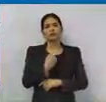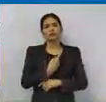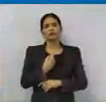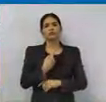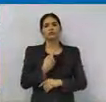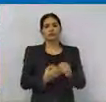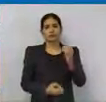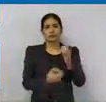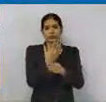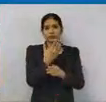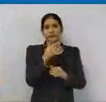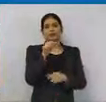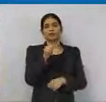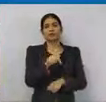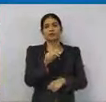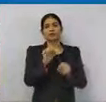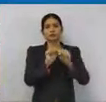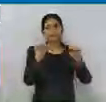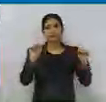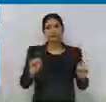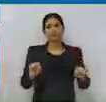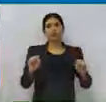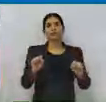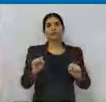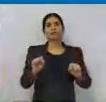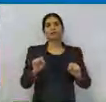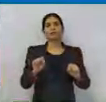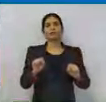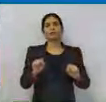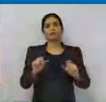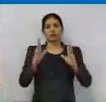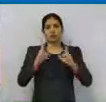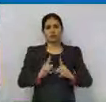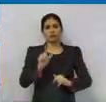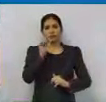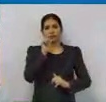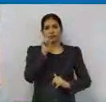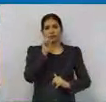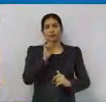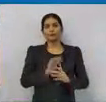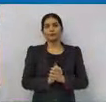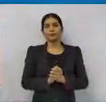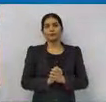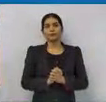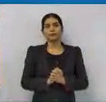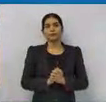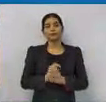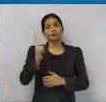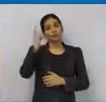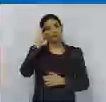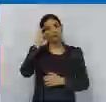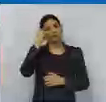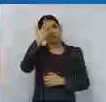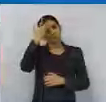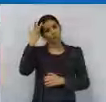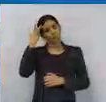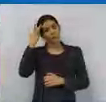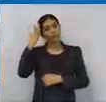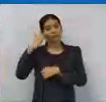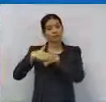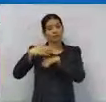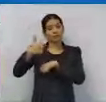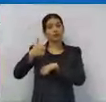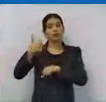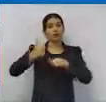instalar esse sistema de coleta. Não se considerou as pessoas afetadas pela melhoria da qualidade do Bolonha.